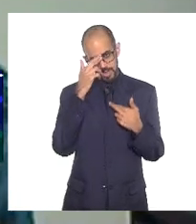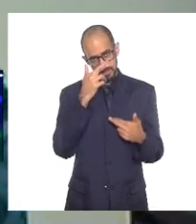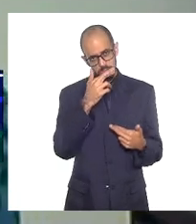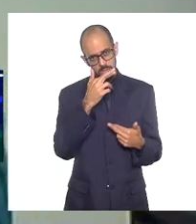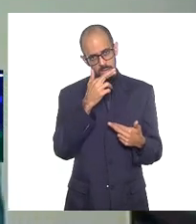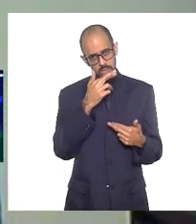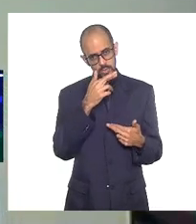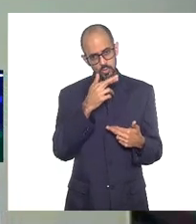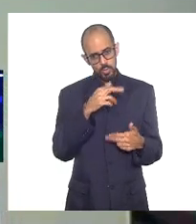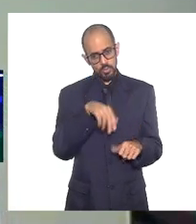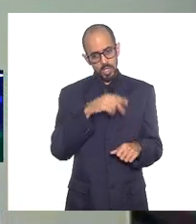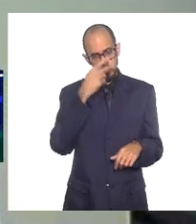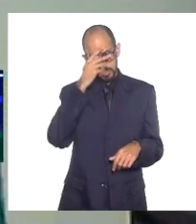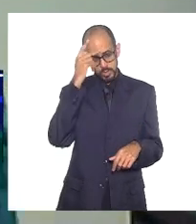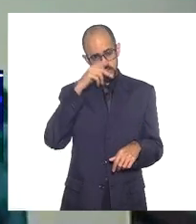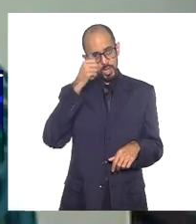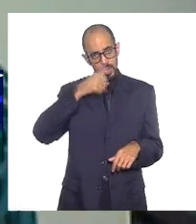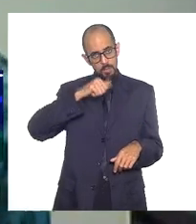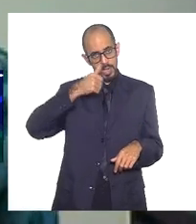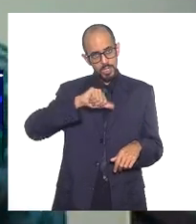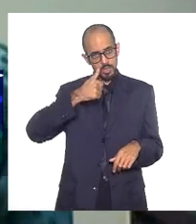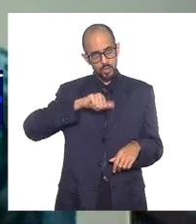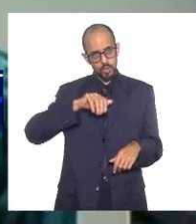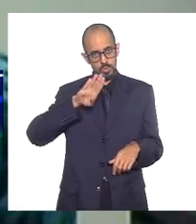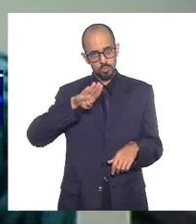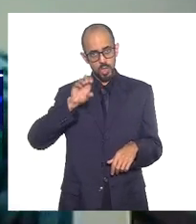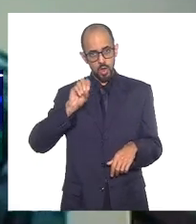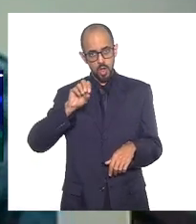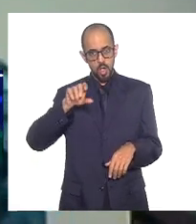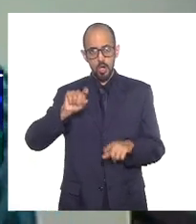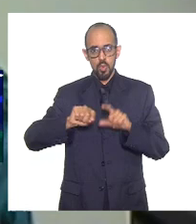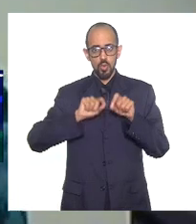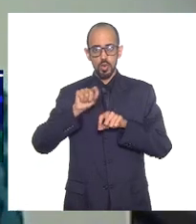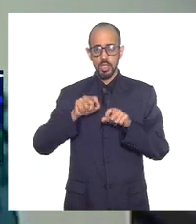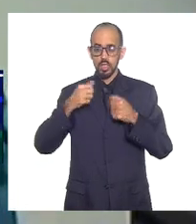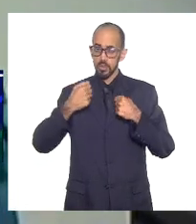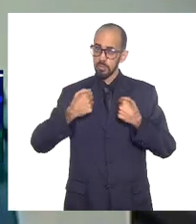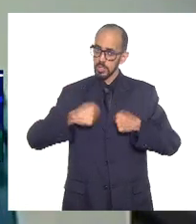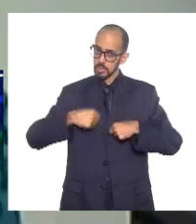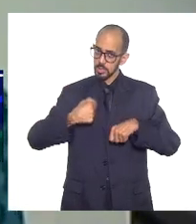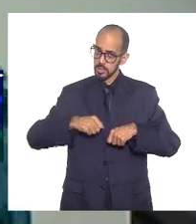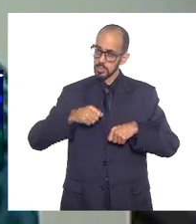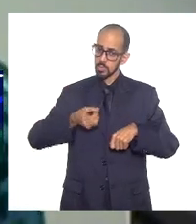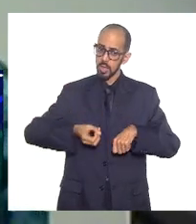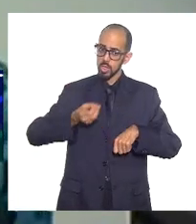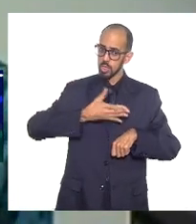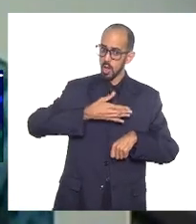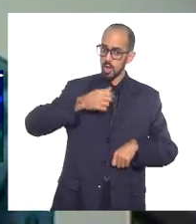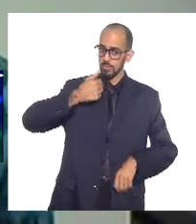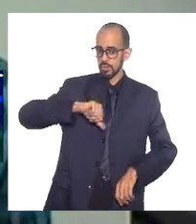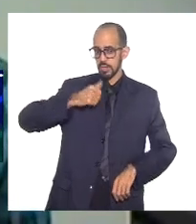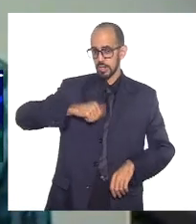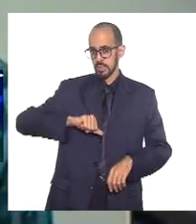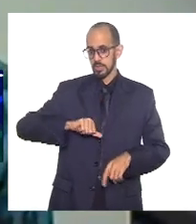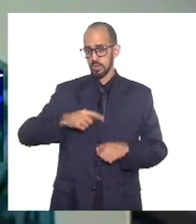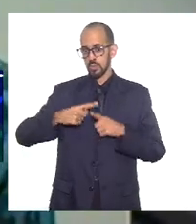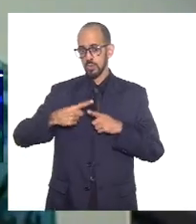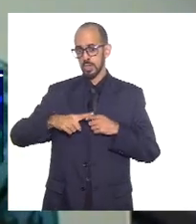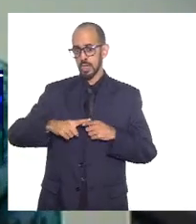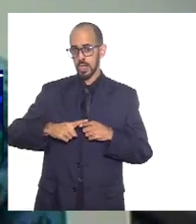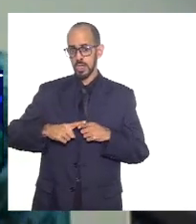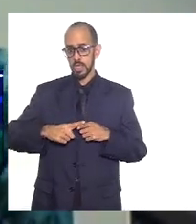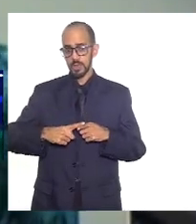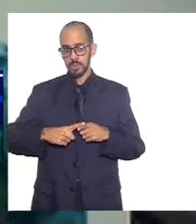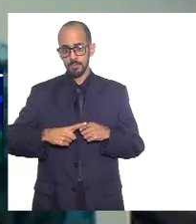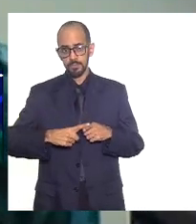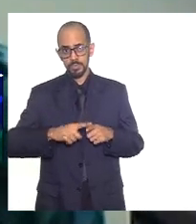quem apreciou essa ocorrência, eu acho que vale, sim, uma nova análise, porque, embora não tenha